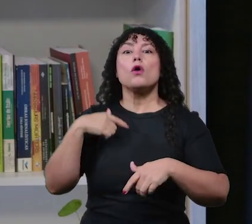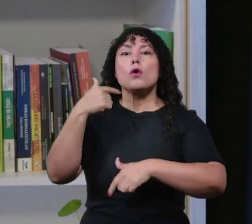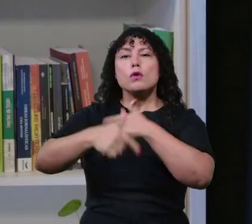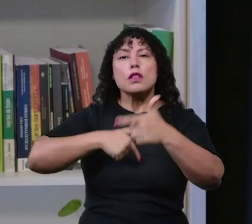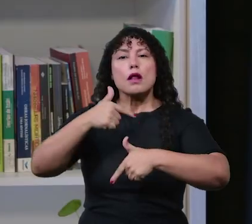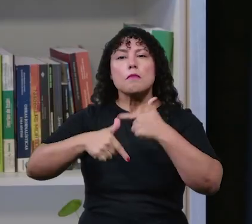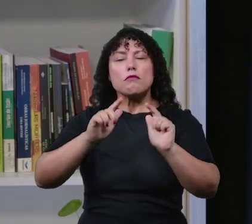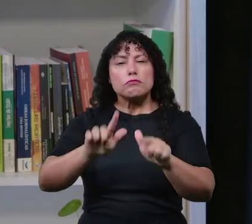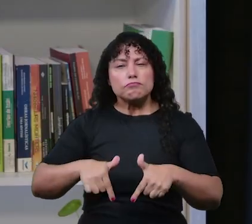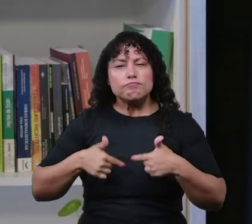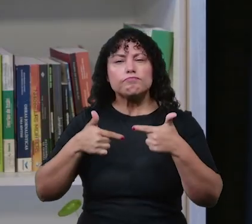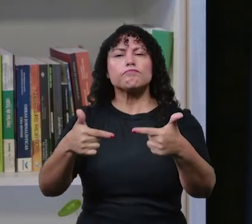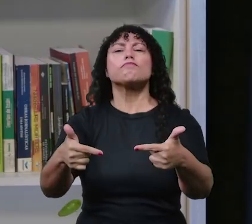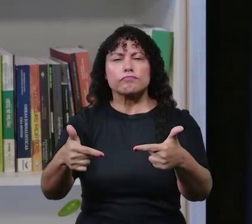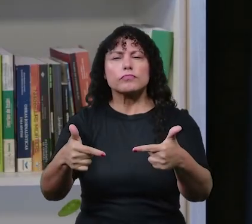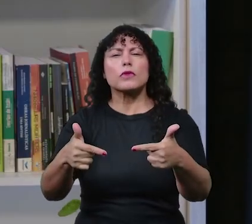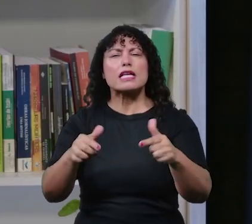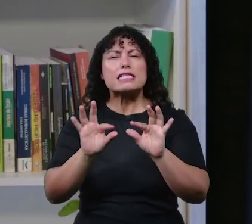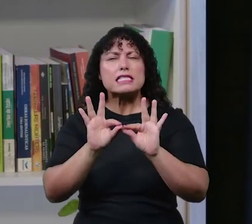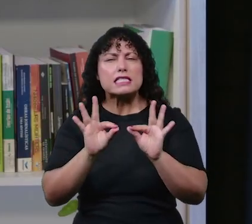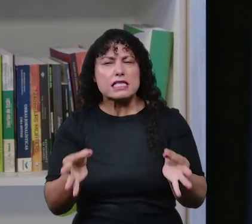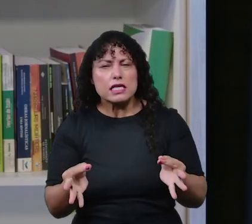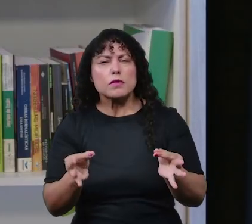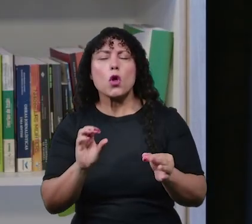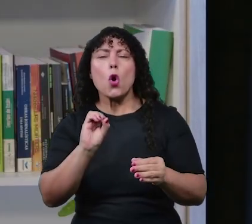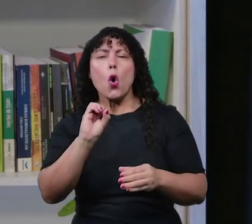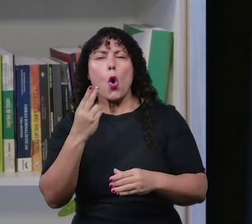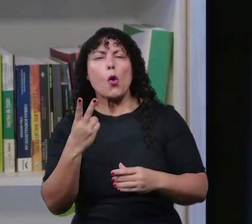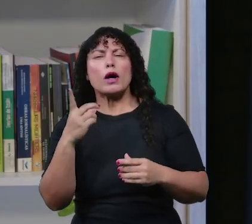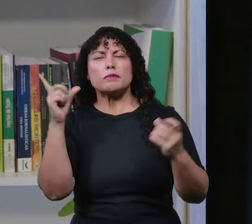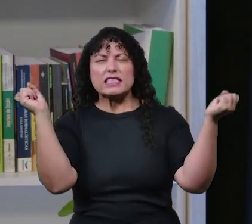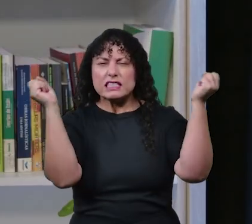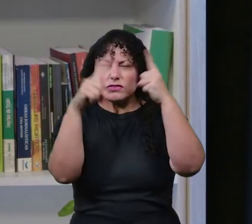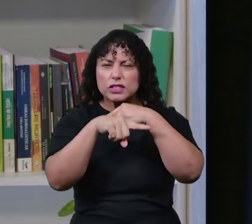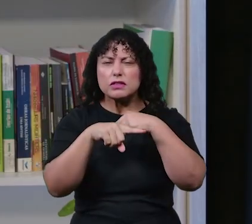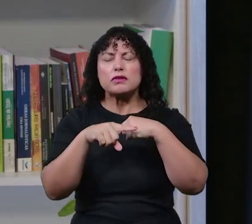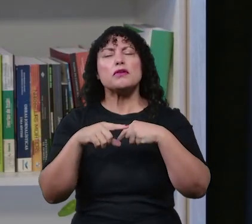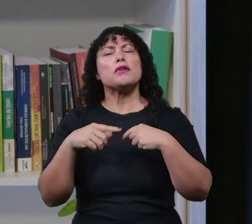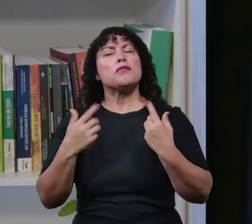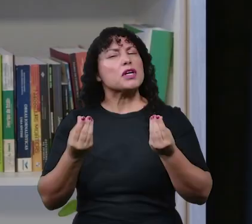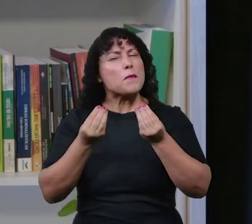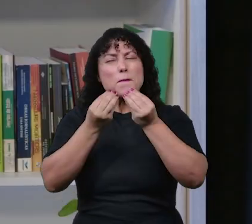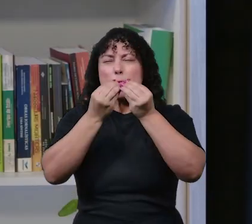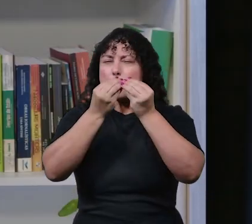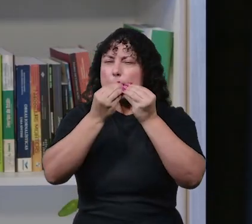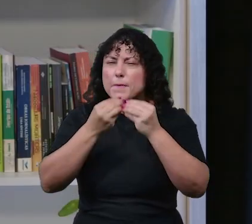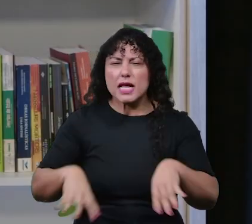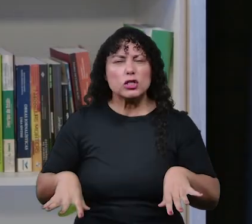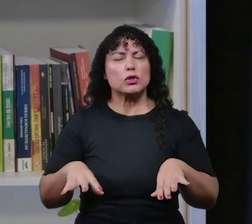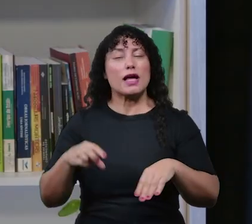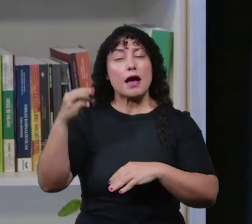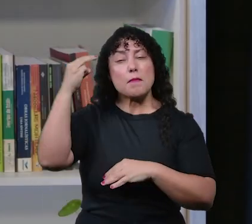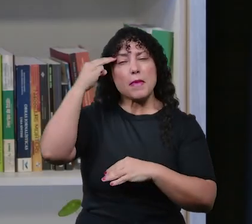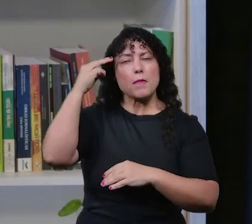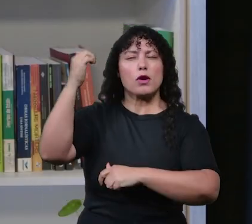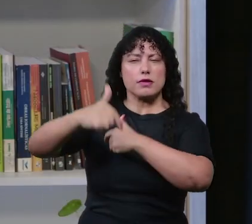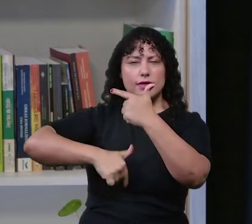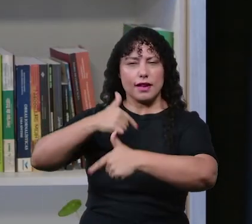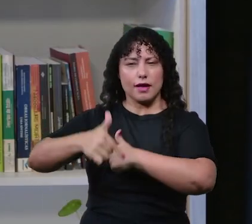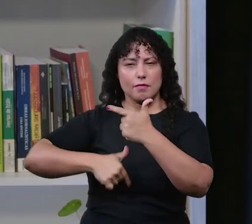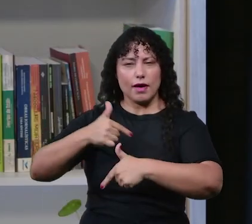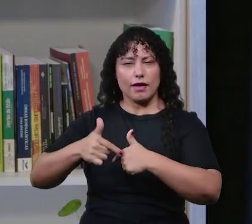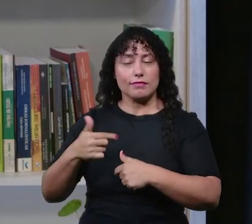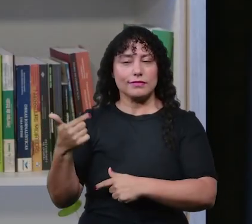a execução de uma ação, seja ela simples ou, sobretudo, as mais complexas, ficam altamente prejudicadas. Essa é a memória